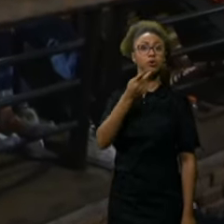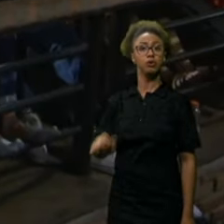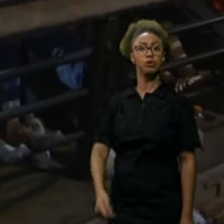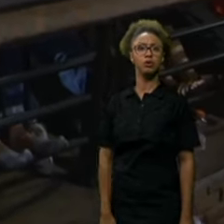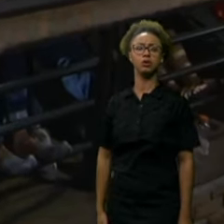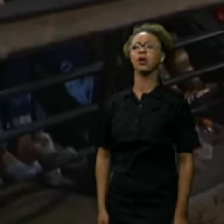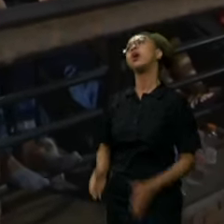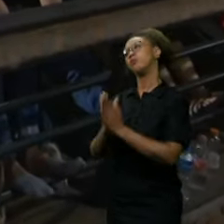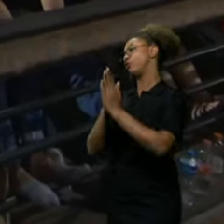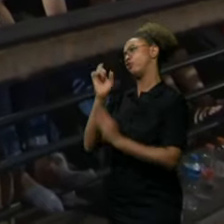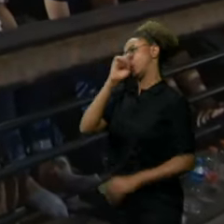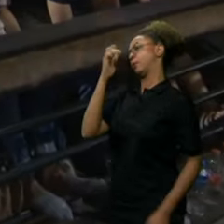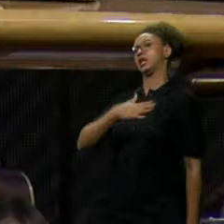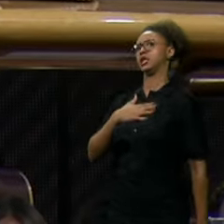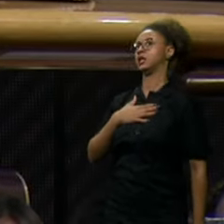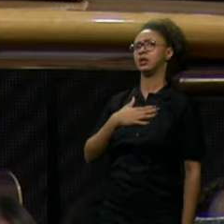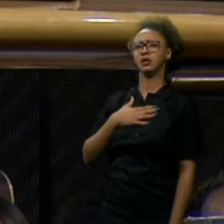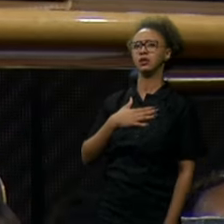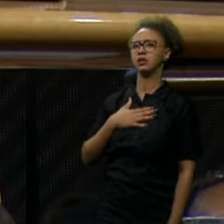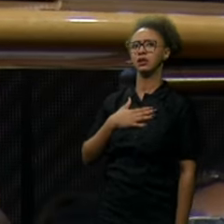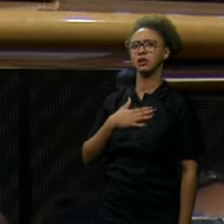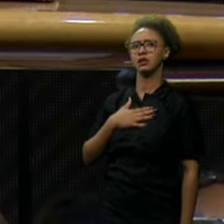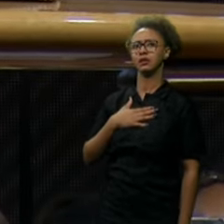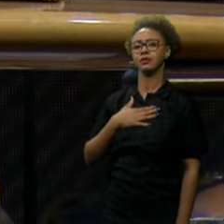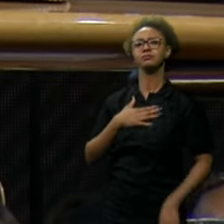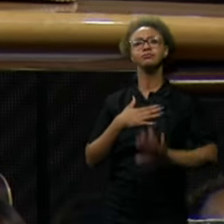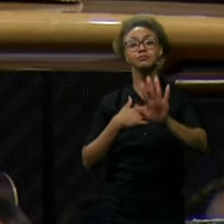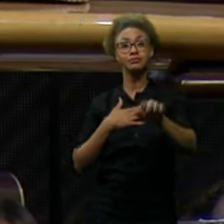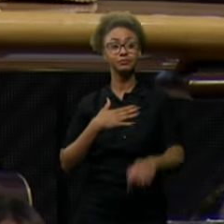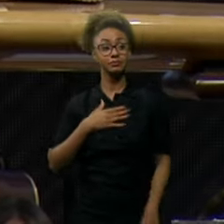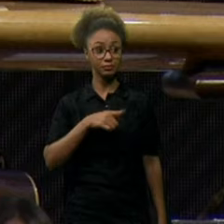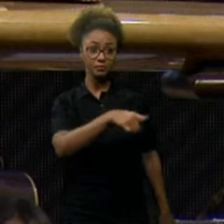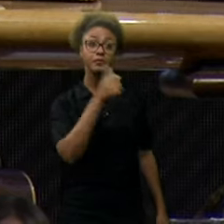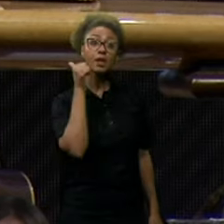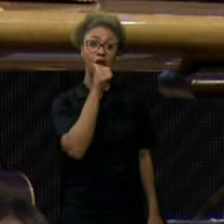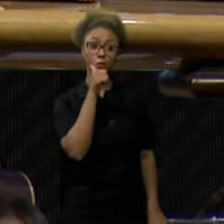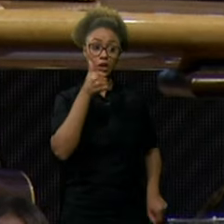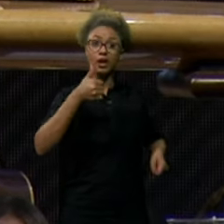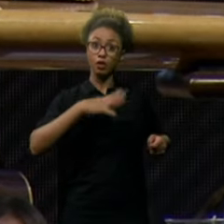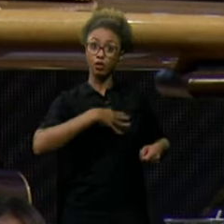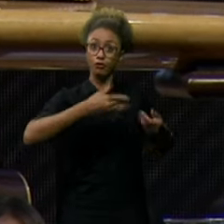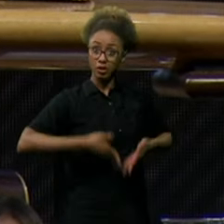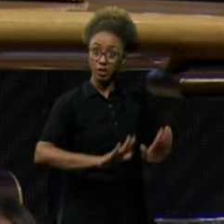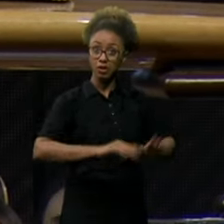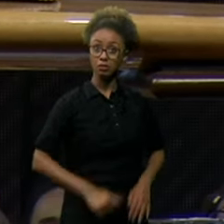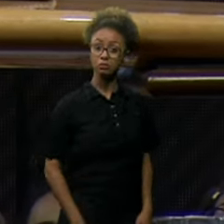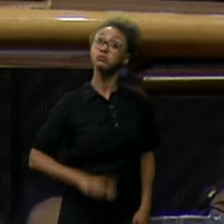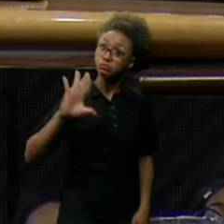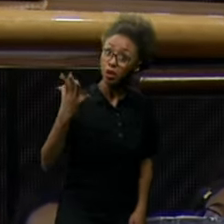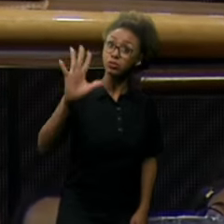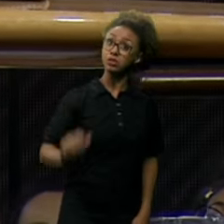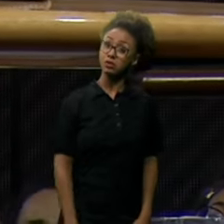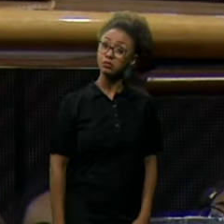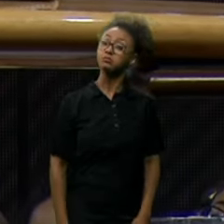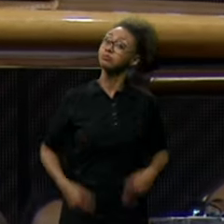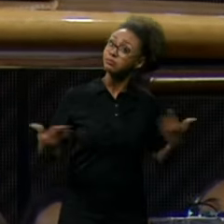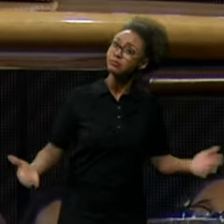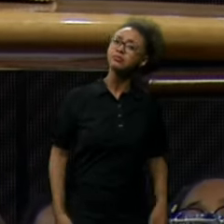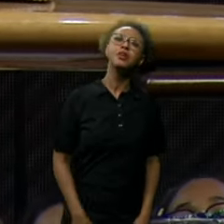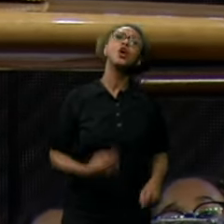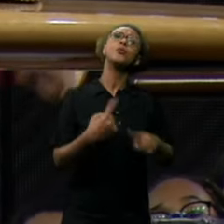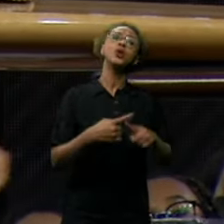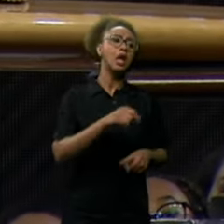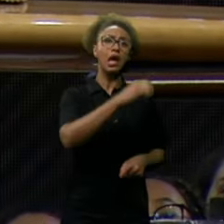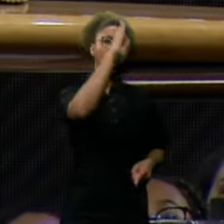o nome de Deus não mexe Responda para mim ela teve o filho não teve cumpriu ou não cumpriu e por que